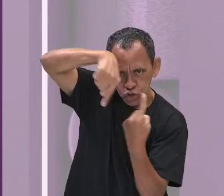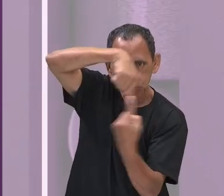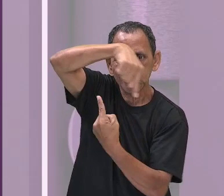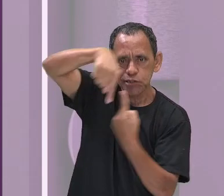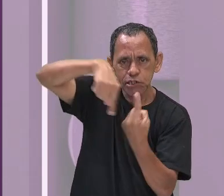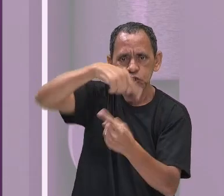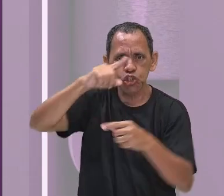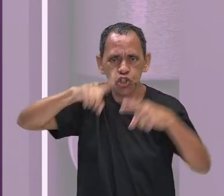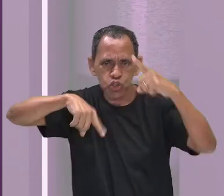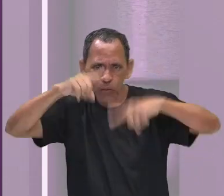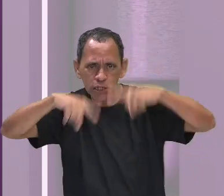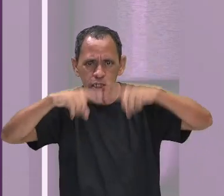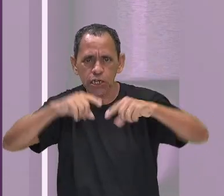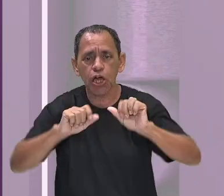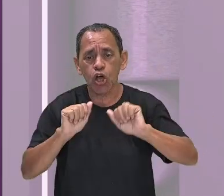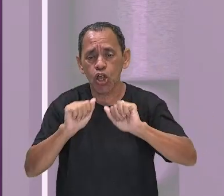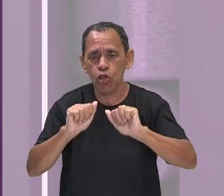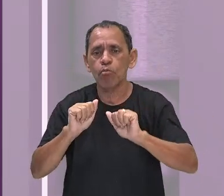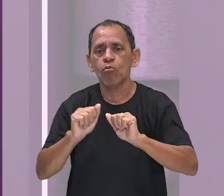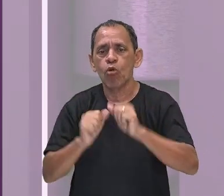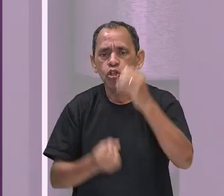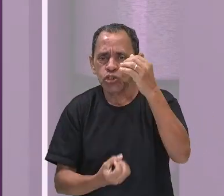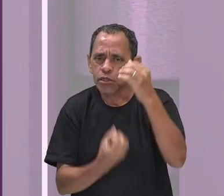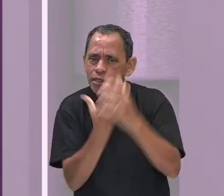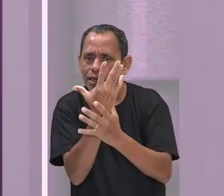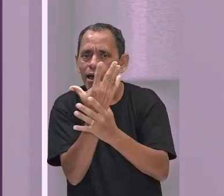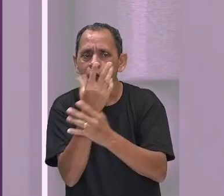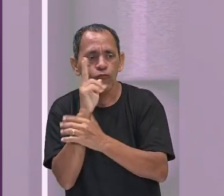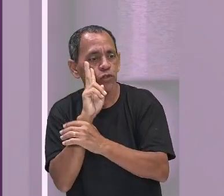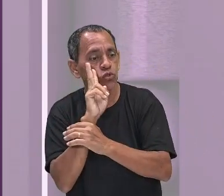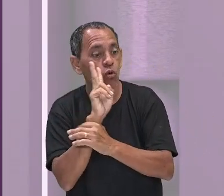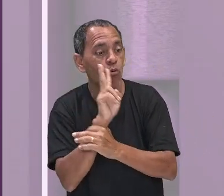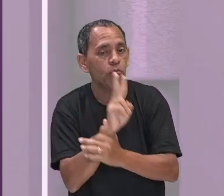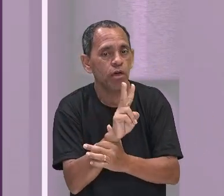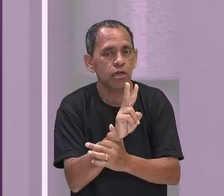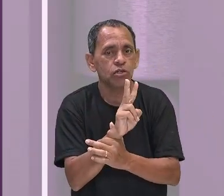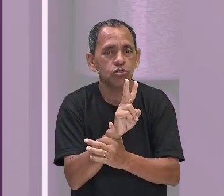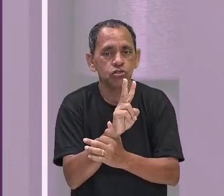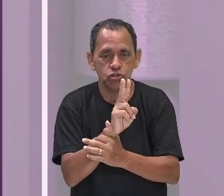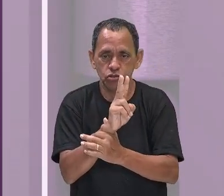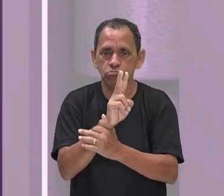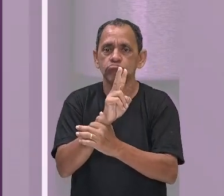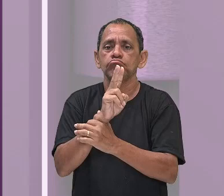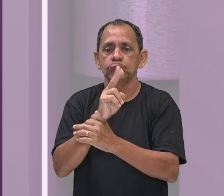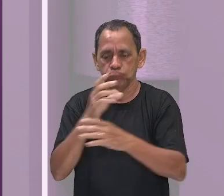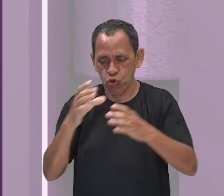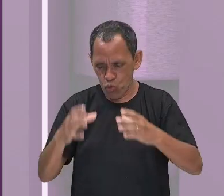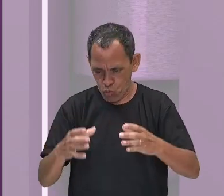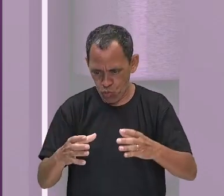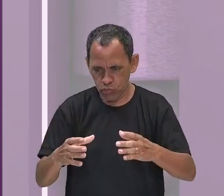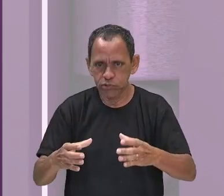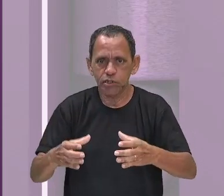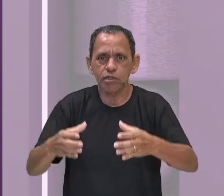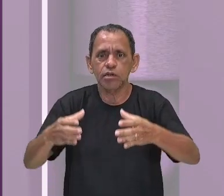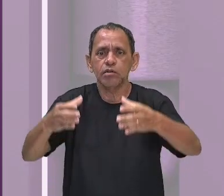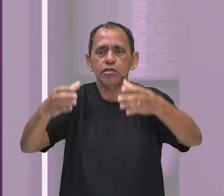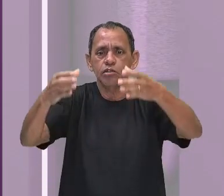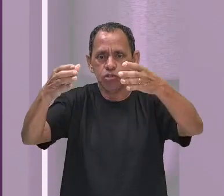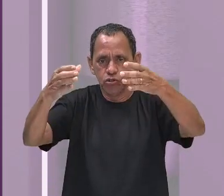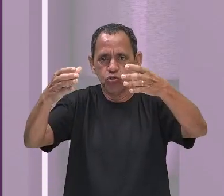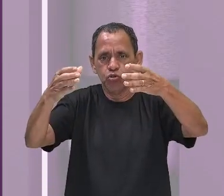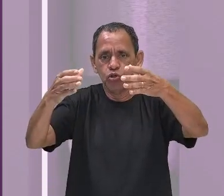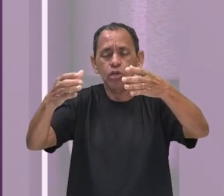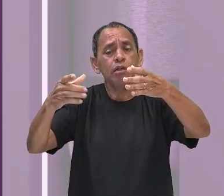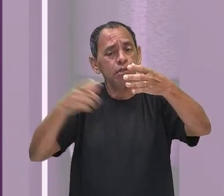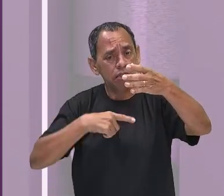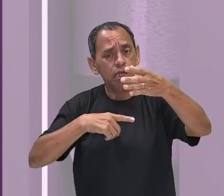E ele acaba formando esse cilindro, mas a gente pode, para todos os efeitos, né, calcular a sua